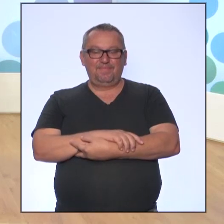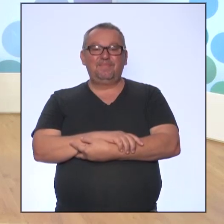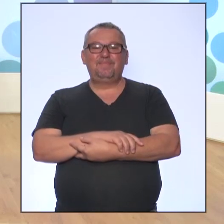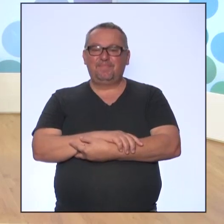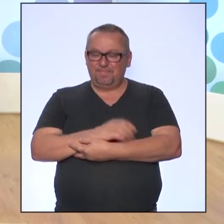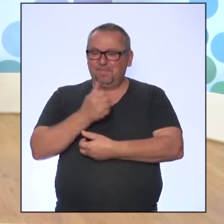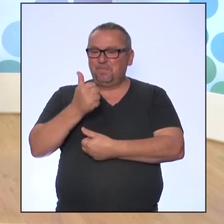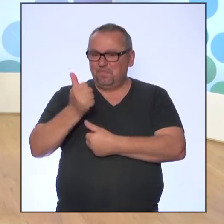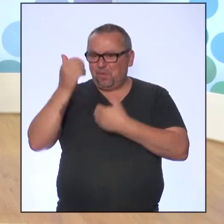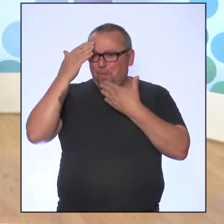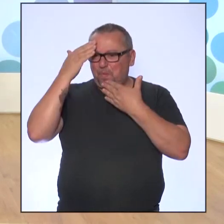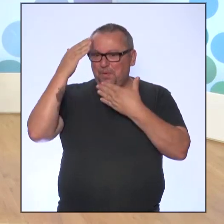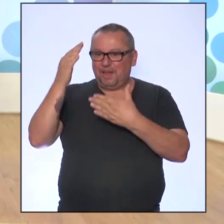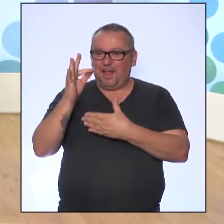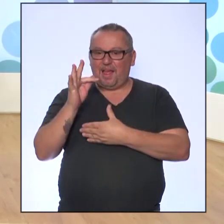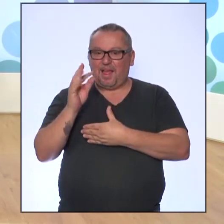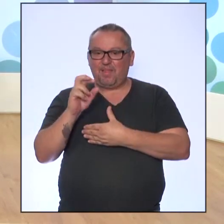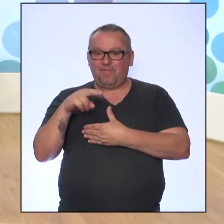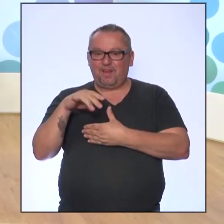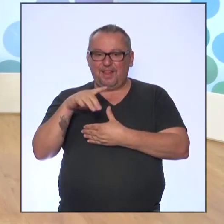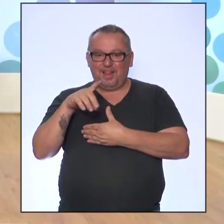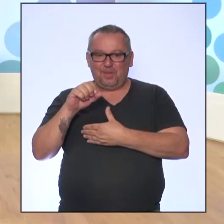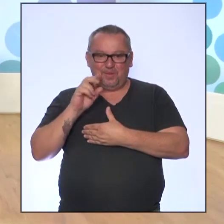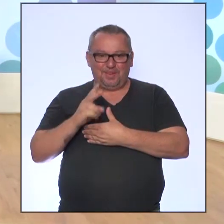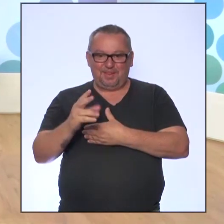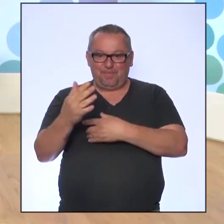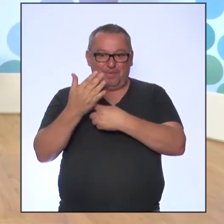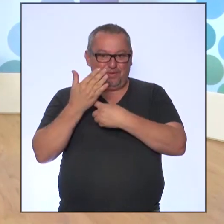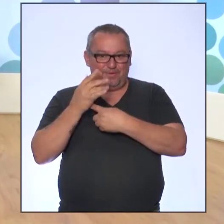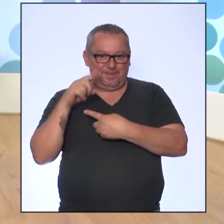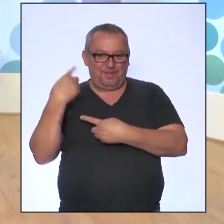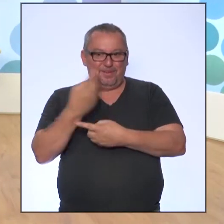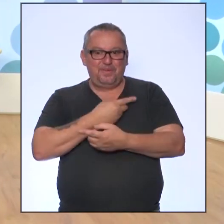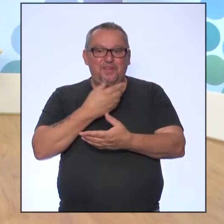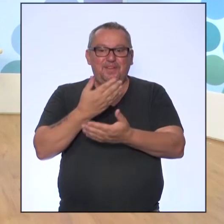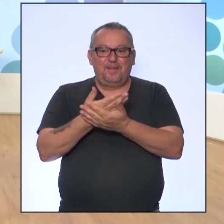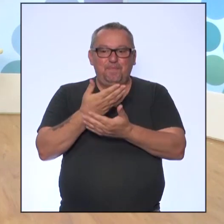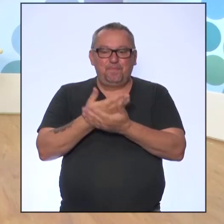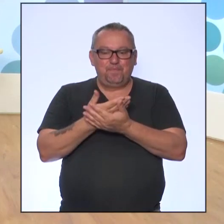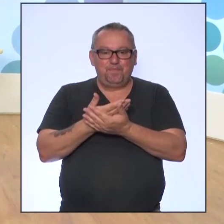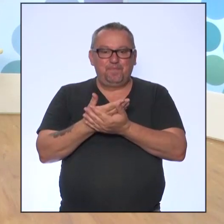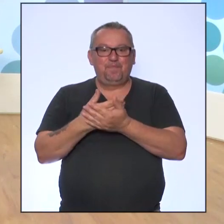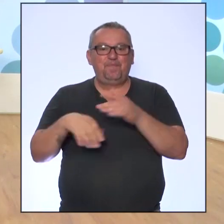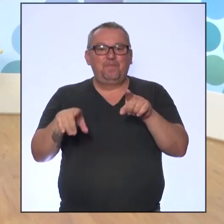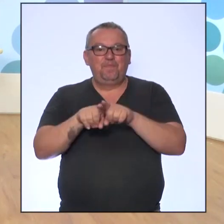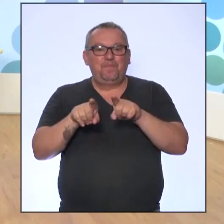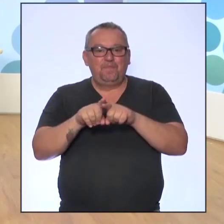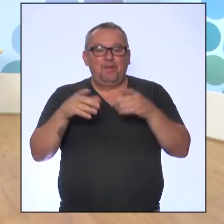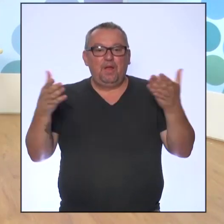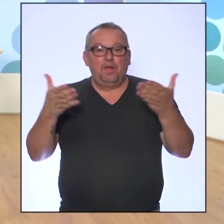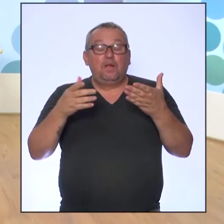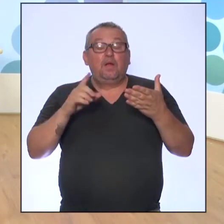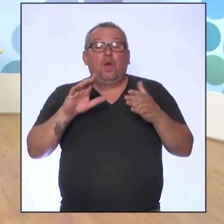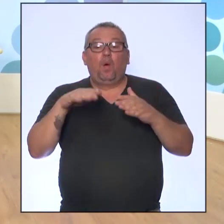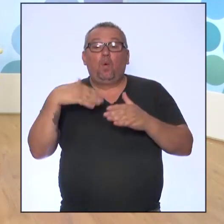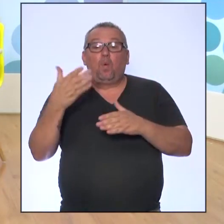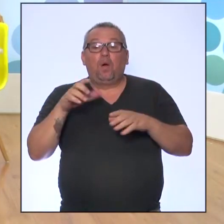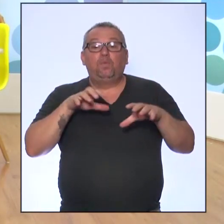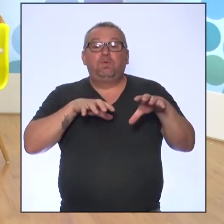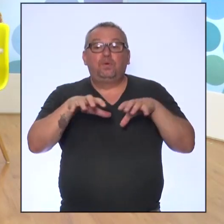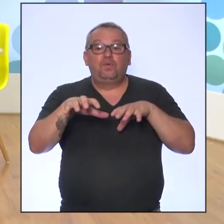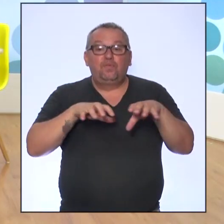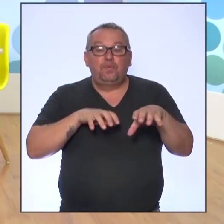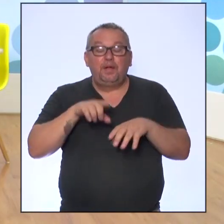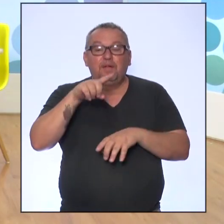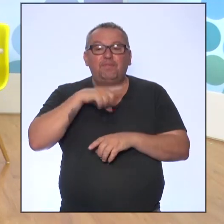Isso, obrigada, Fernando. Sempre ajudando aí a gente na aula, tá? Então, quais movimentos vocês sentiram